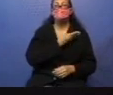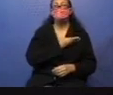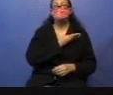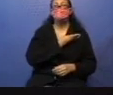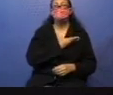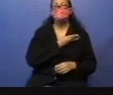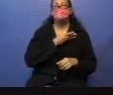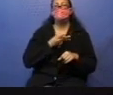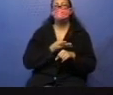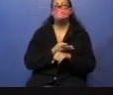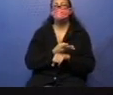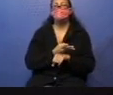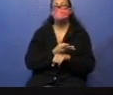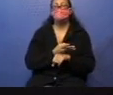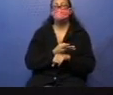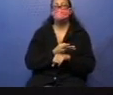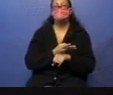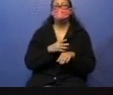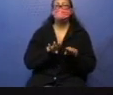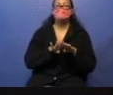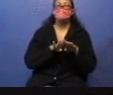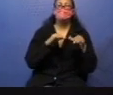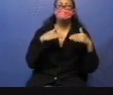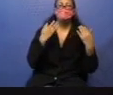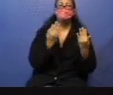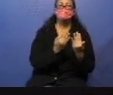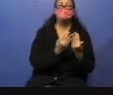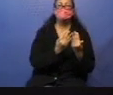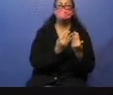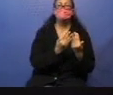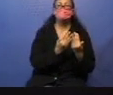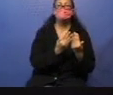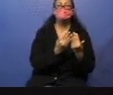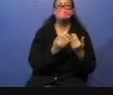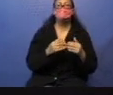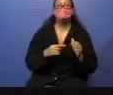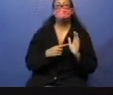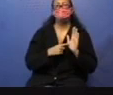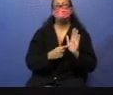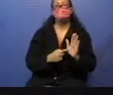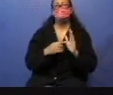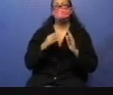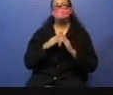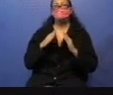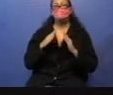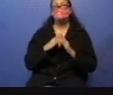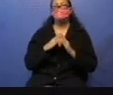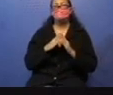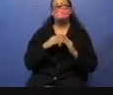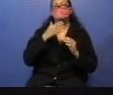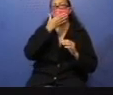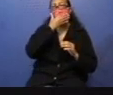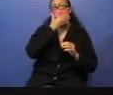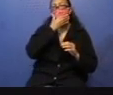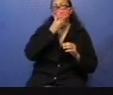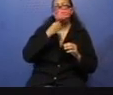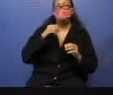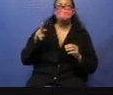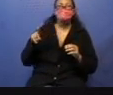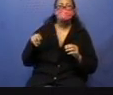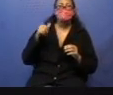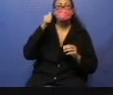no grupo do WhatsApp e também tem os seus familiares, tá? Vamos lá, mostra em casa. Os irmãos, a mamãe, eles gostam de